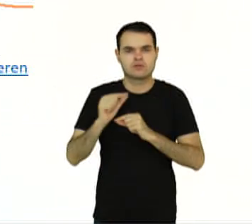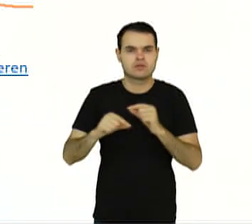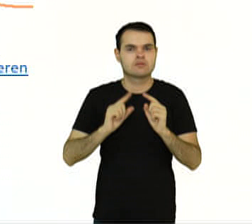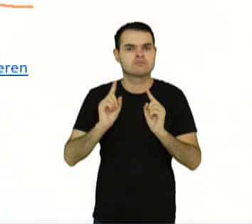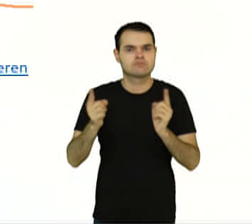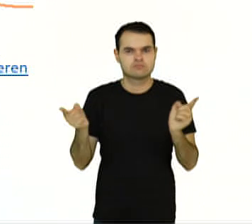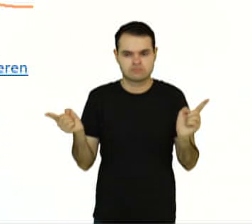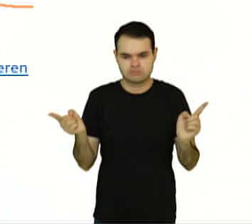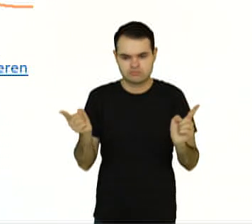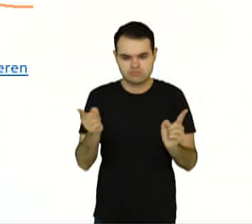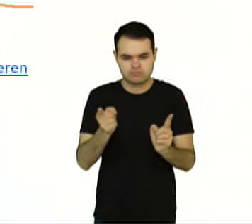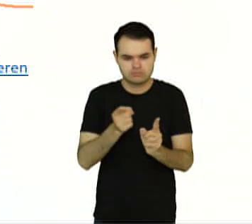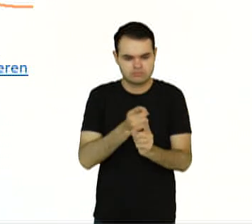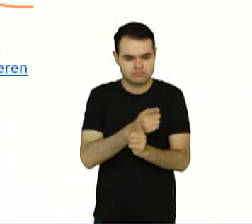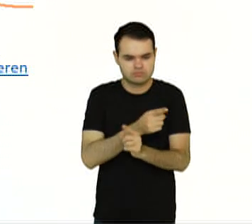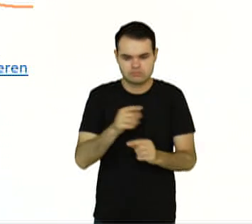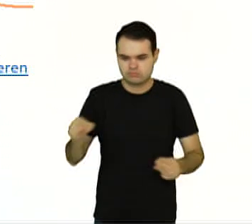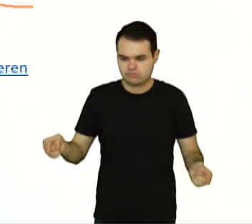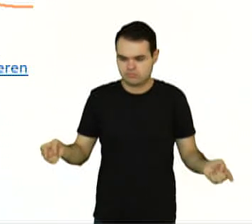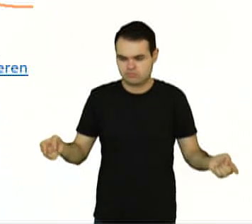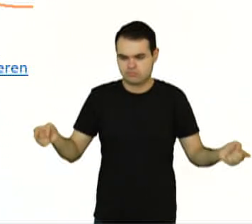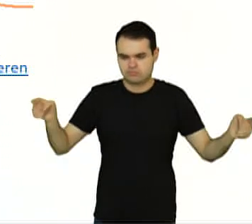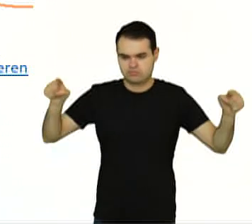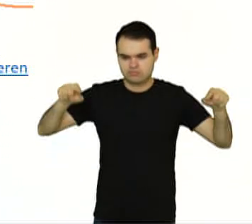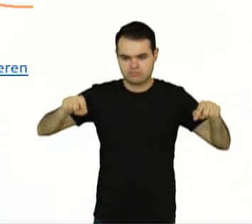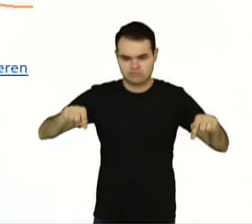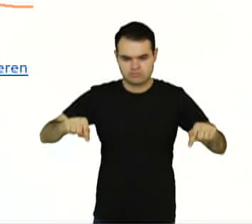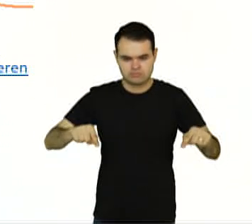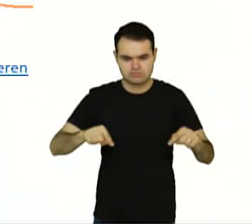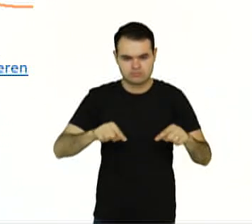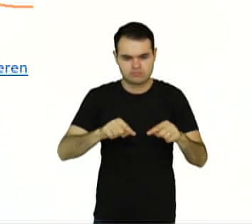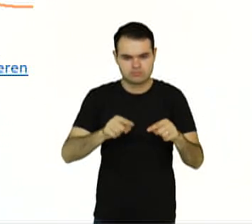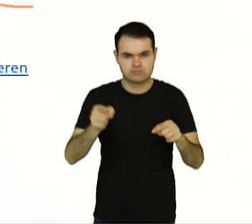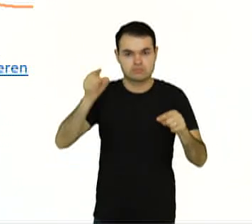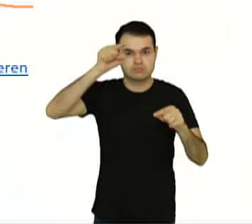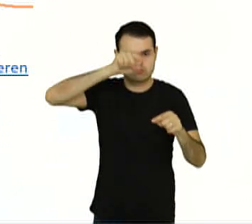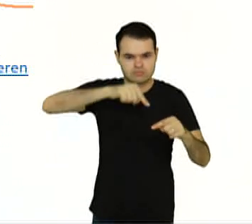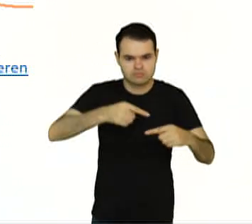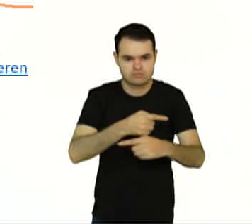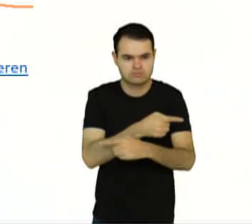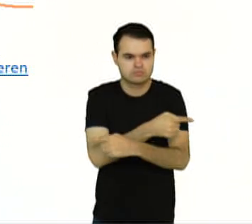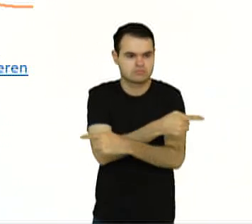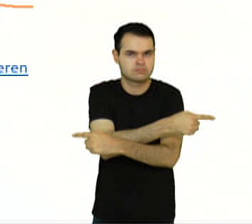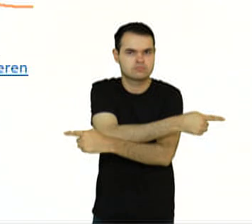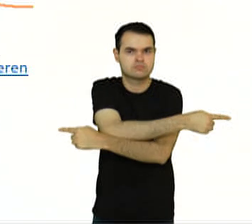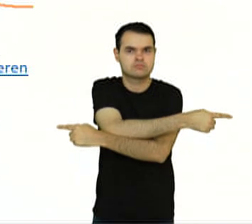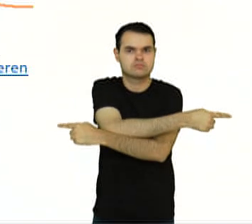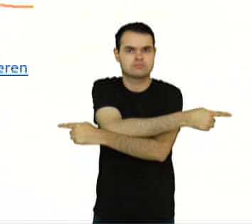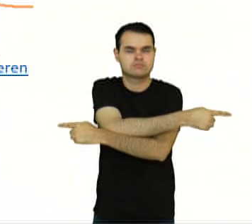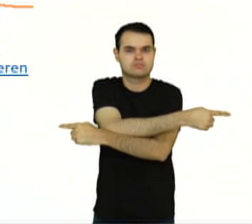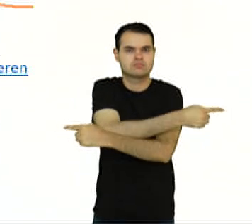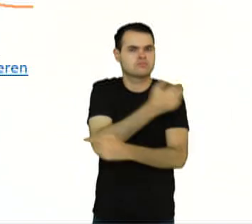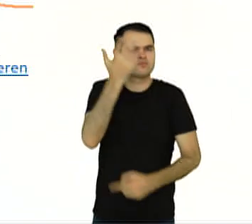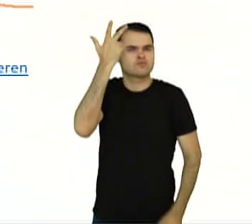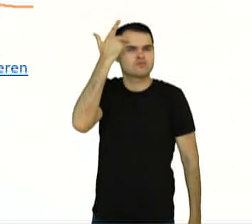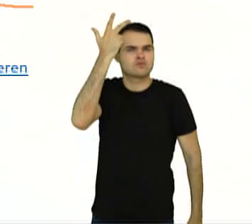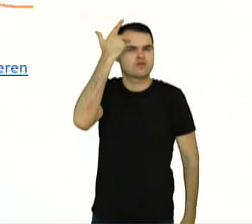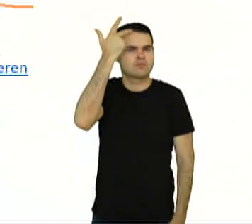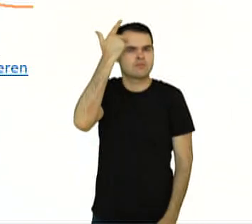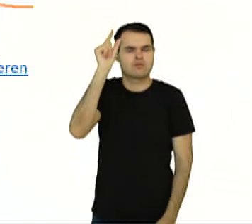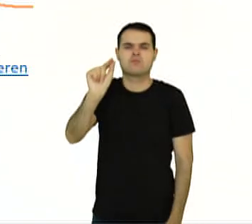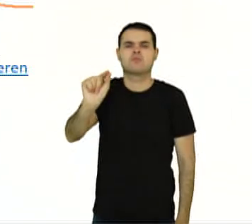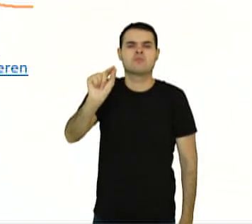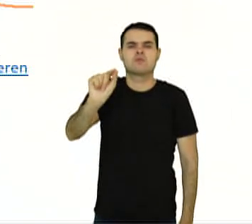sequência da imagem, ambas acabam avançando, seguindo o seu rumo, cada uma delas ali. Então, o que a gente tem como